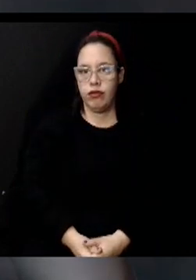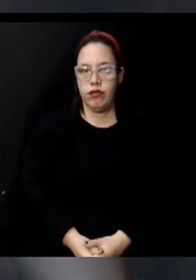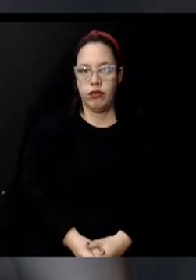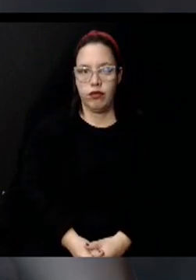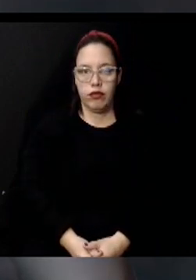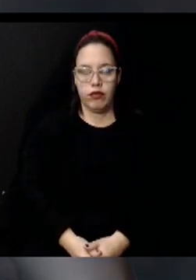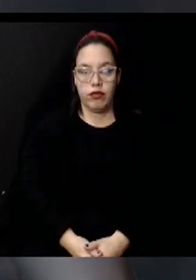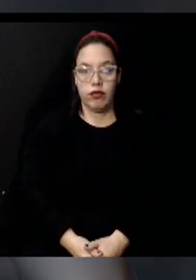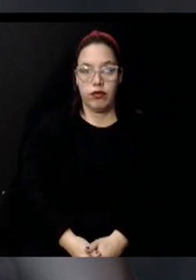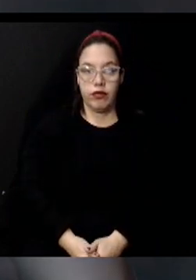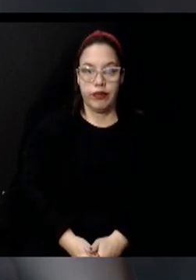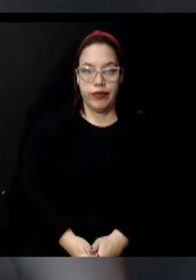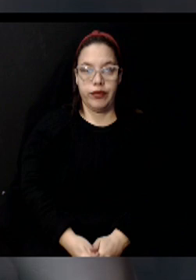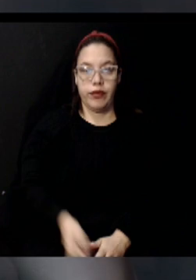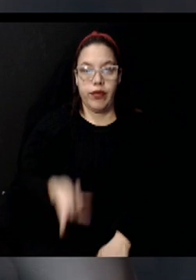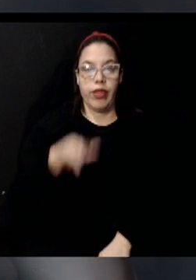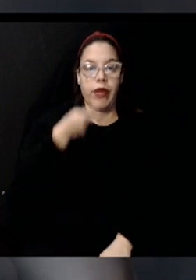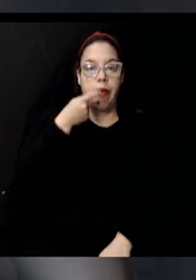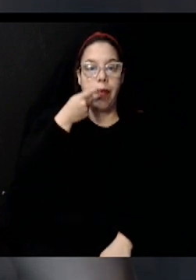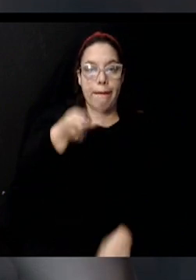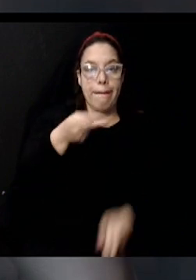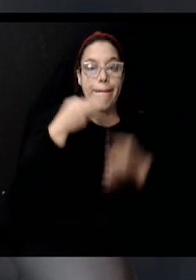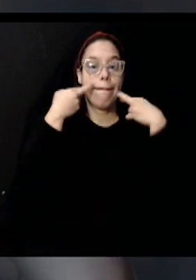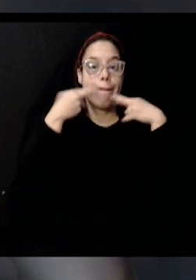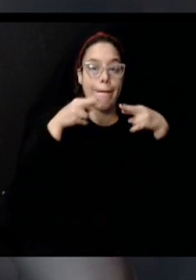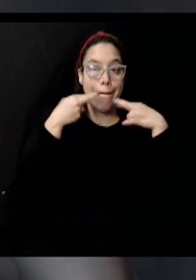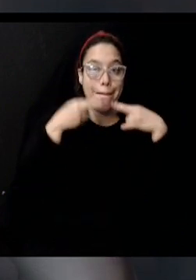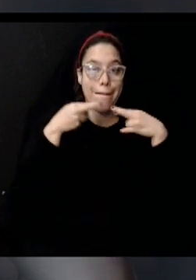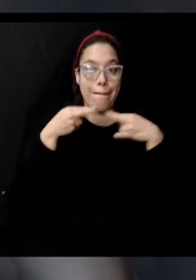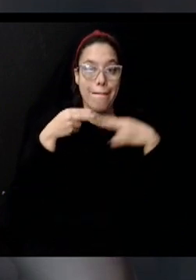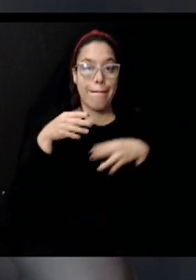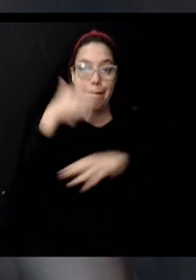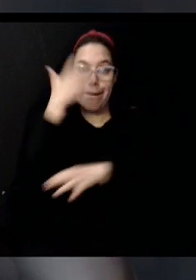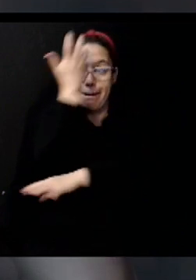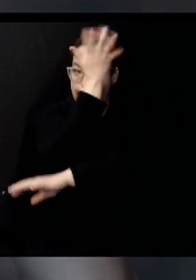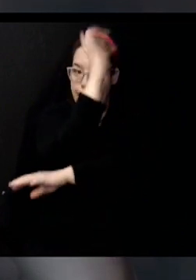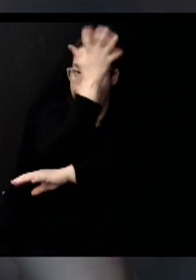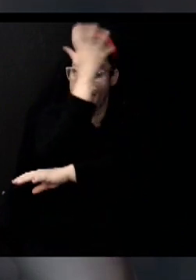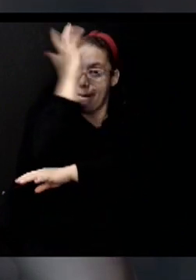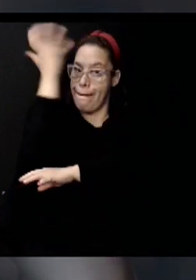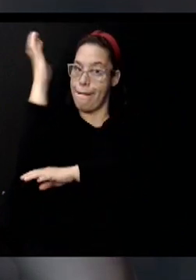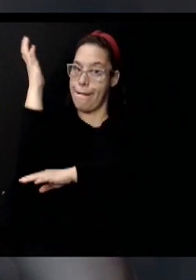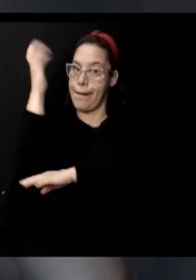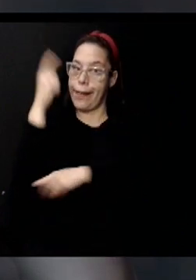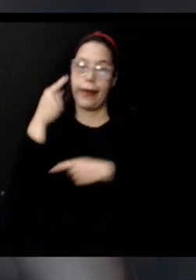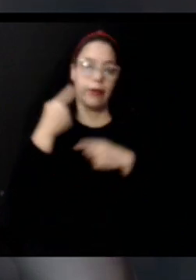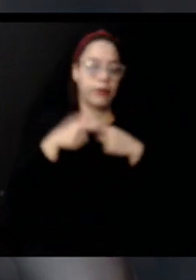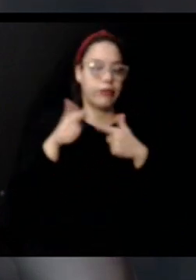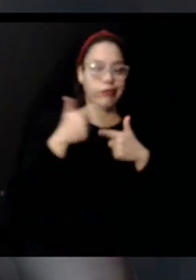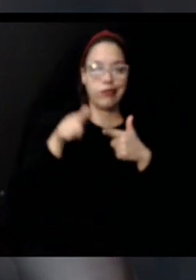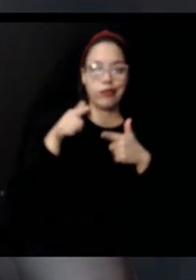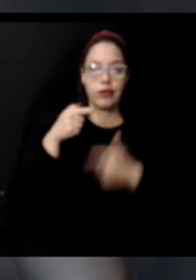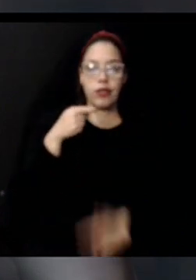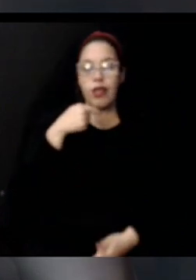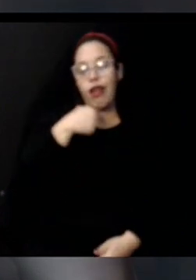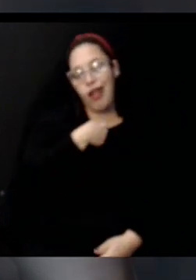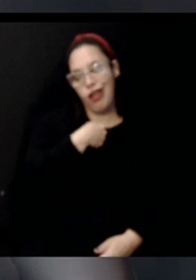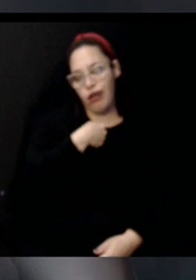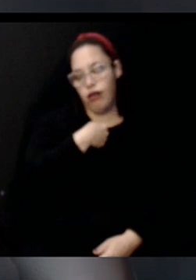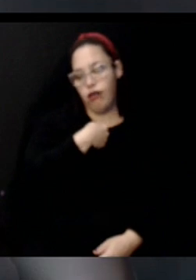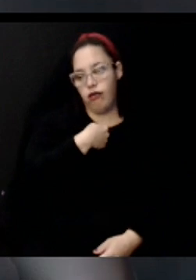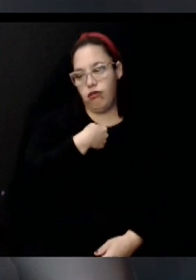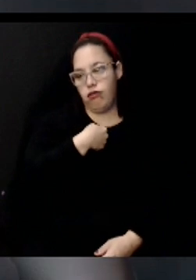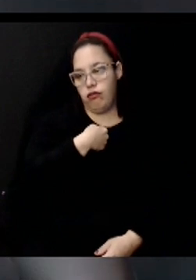está jogando, reclamando daquela natureza, mas o problema não está na natureza, o Tá problema está nela, nela. alguma coisa que